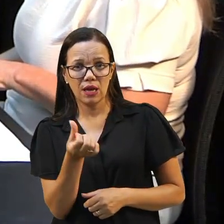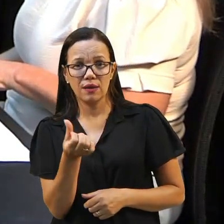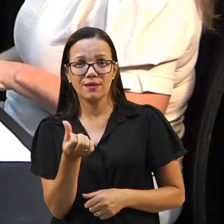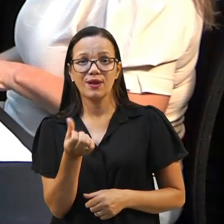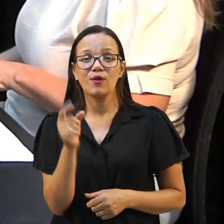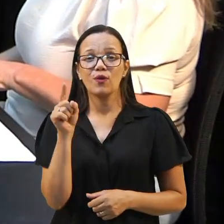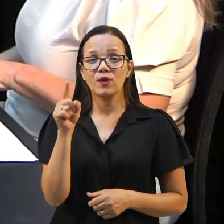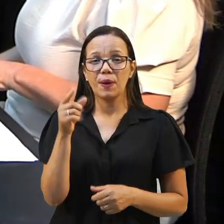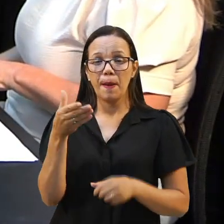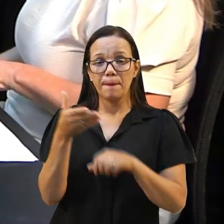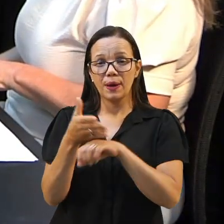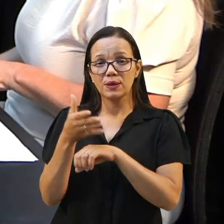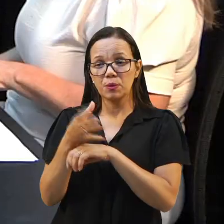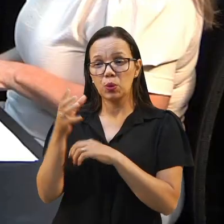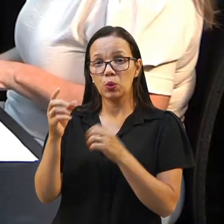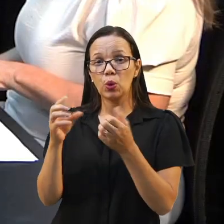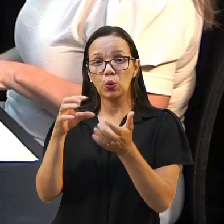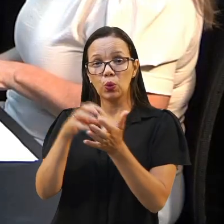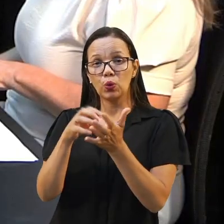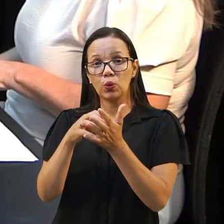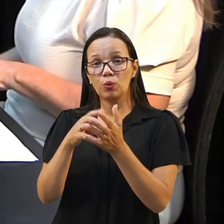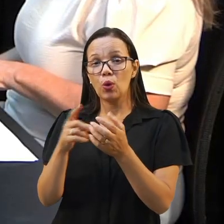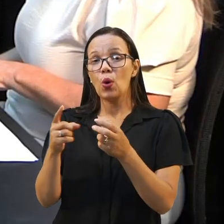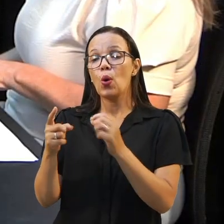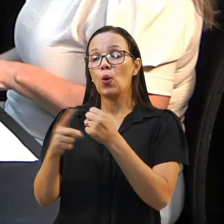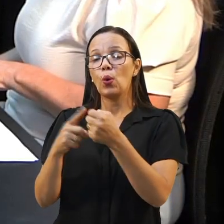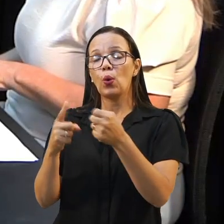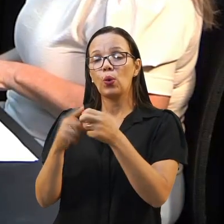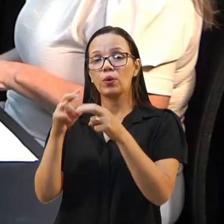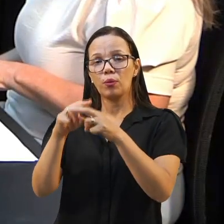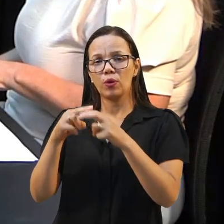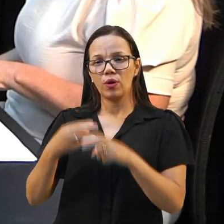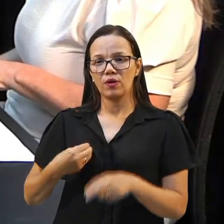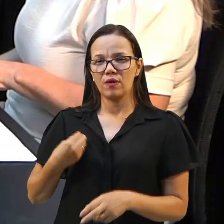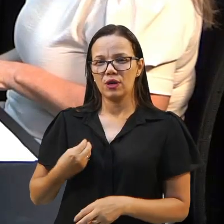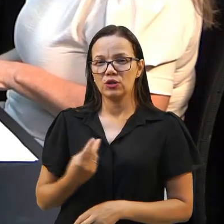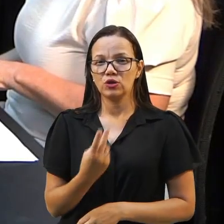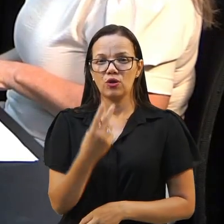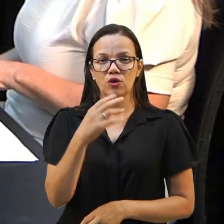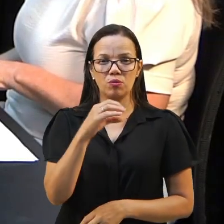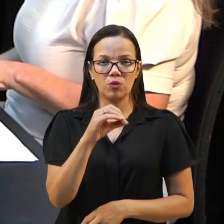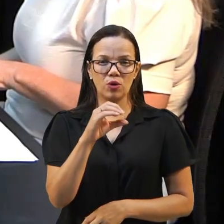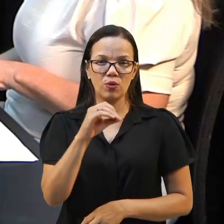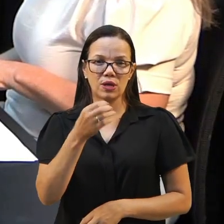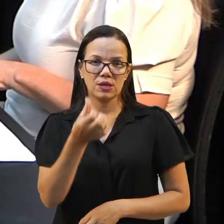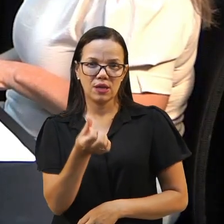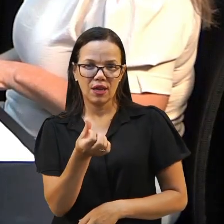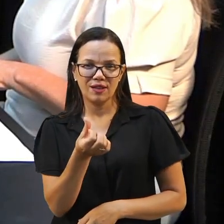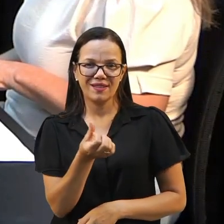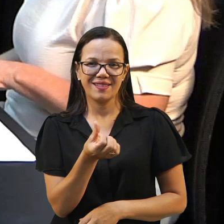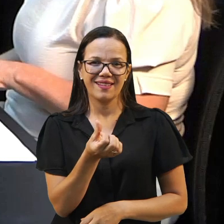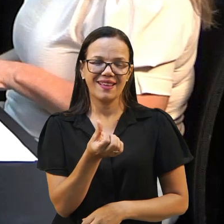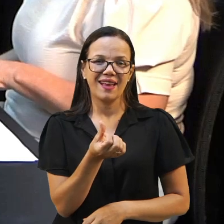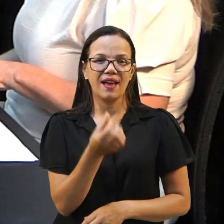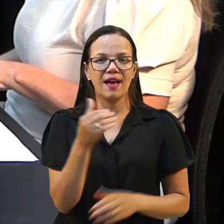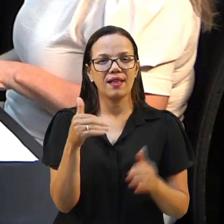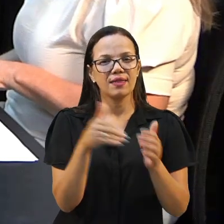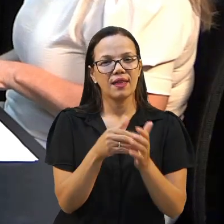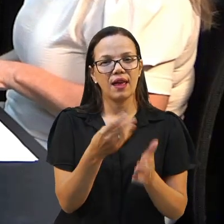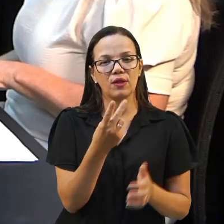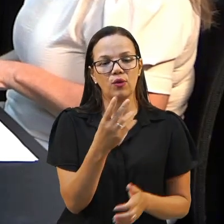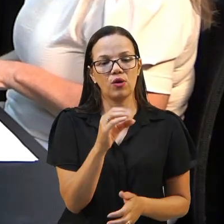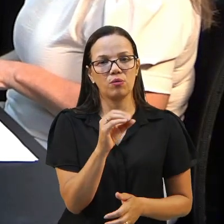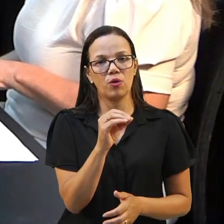não é isso? Olha, Kiliane, 2006 a 2010... e de 2020 até julho deste ano, vice-presidente do Grupo Luta pela Vida.